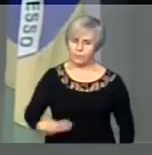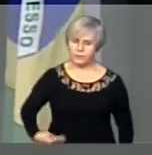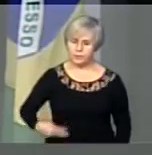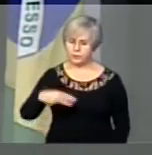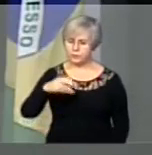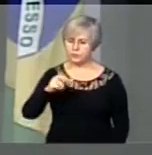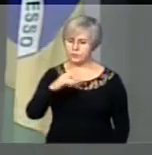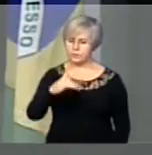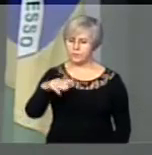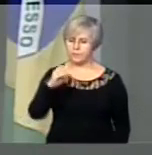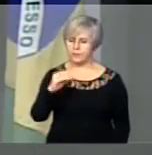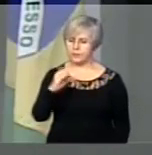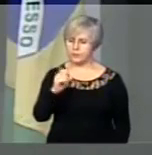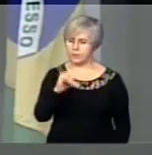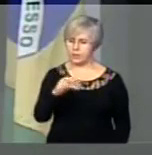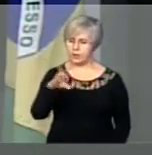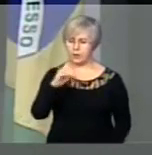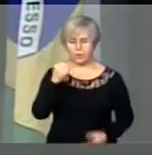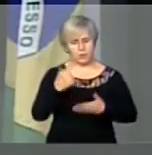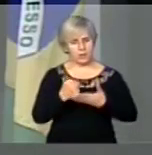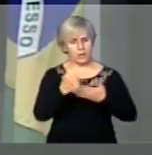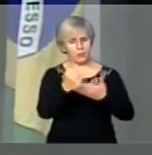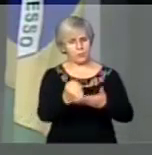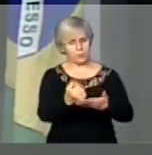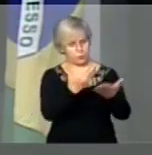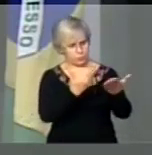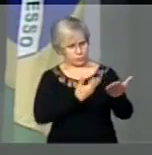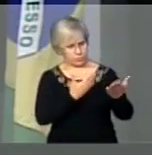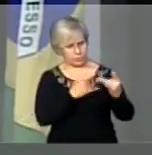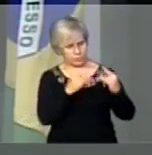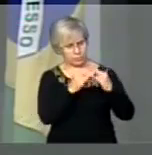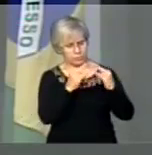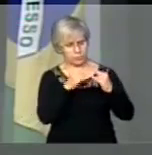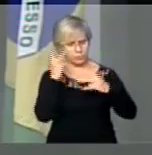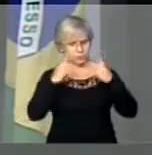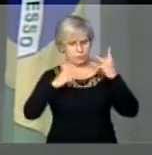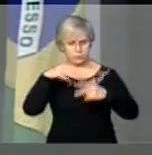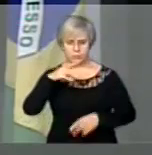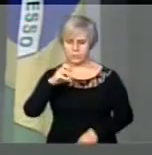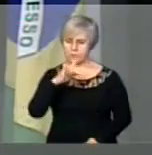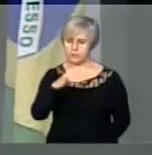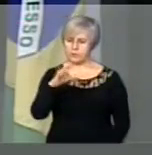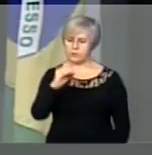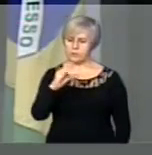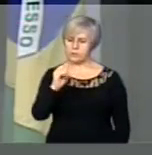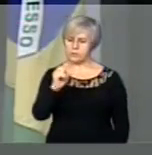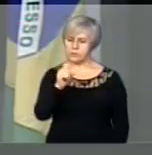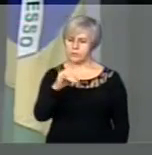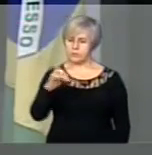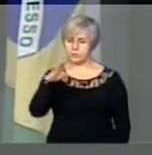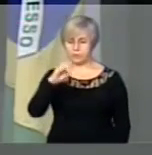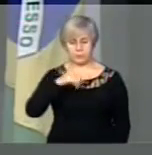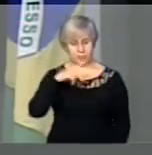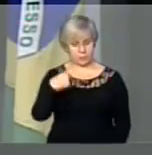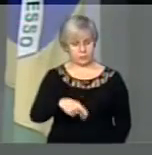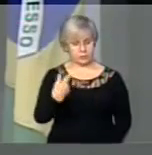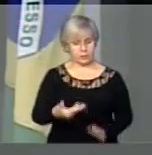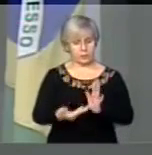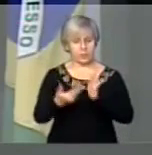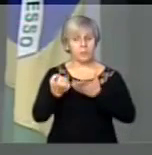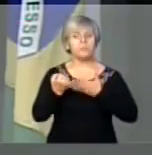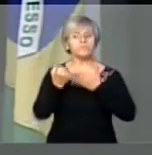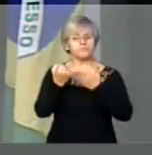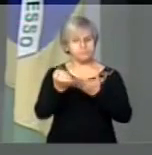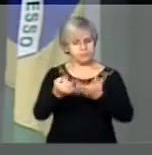Marcelo Castro, de apoio ao colega parlamentar Marcelo Castro, que tem nessa casa